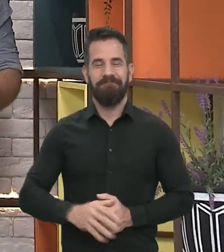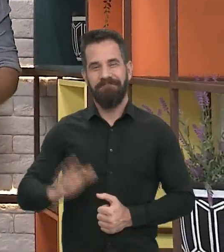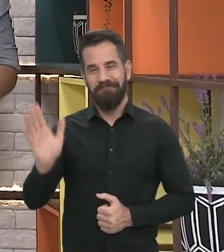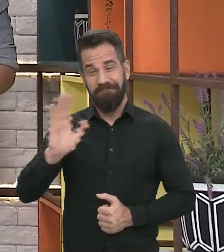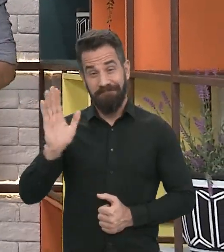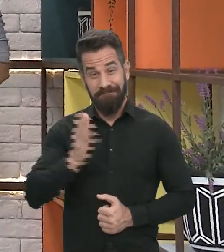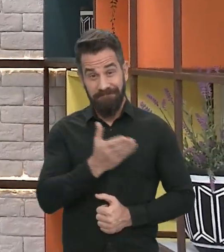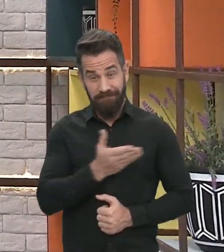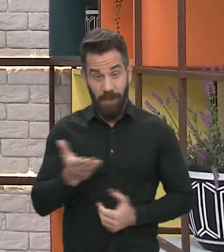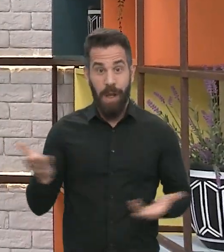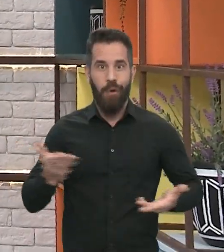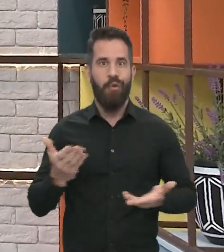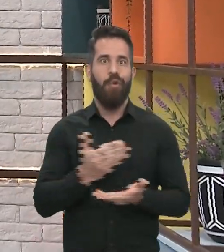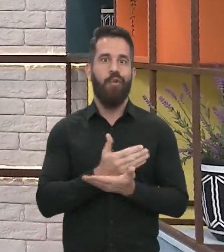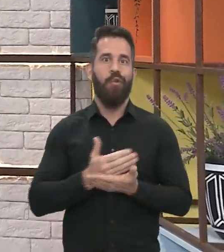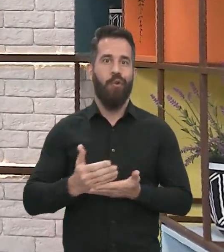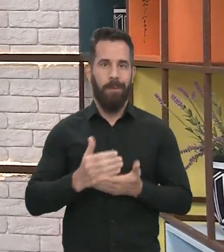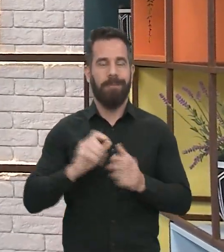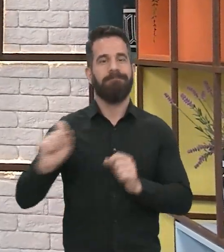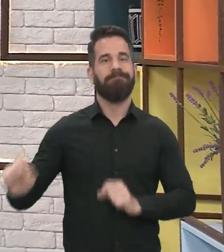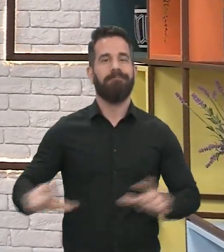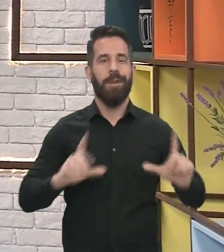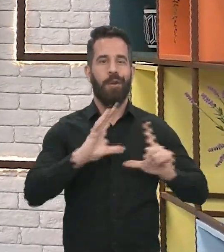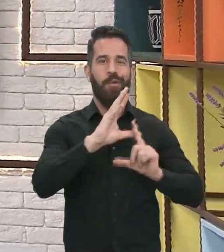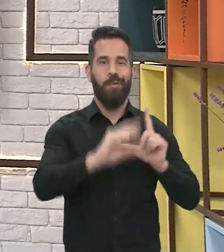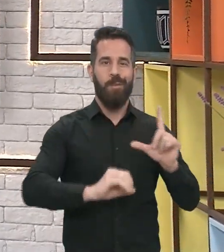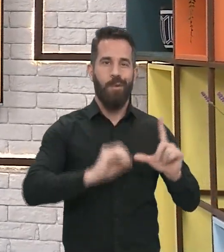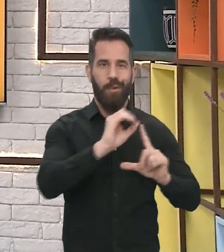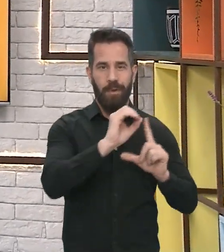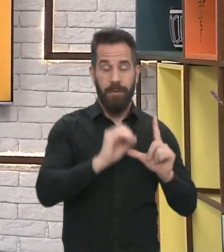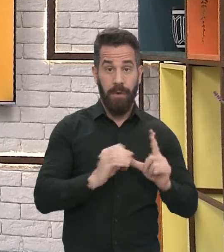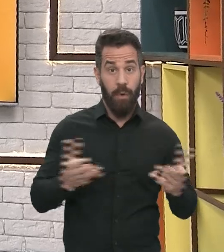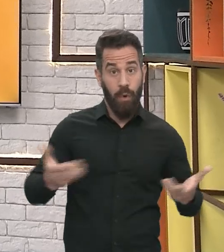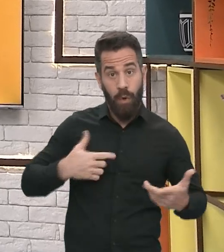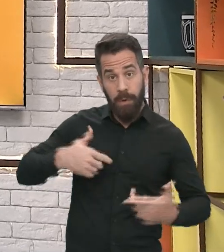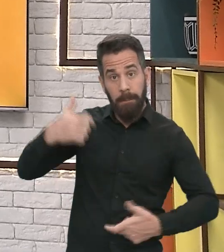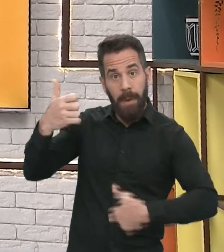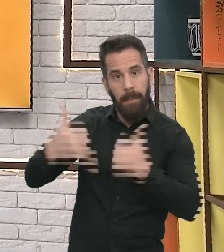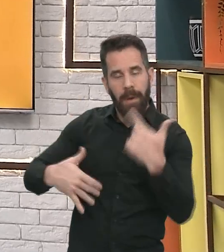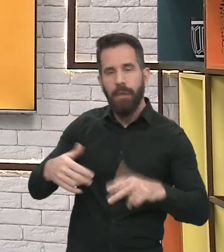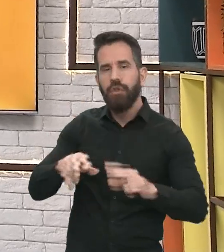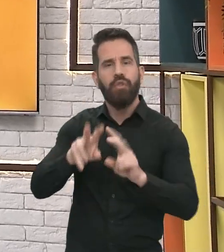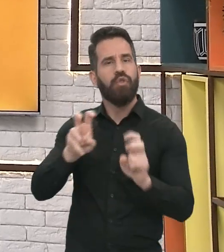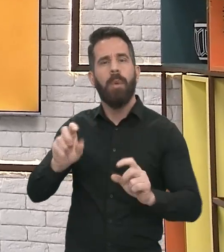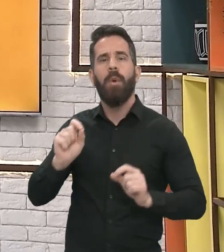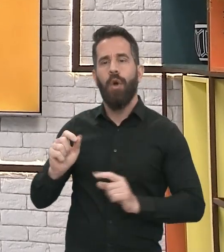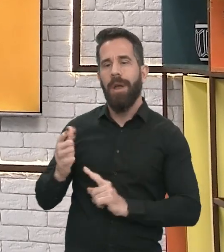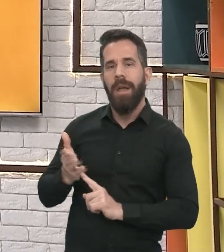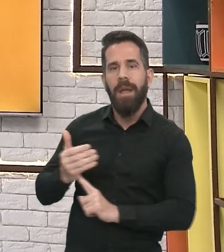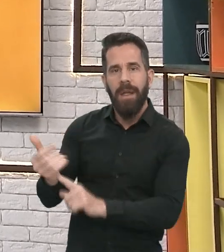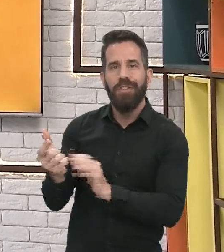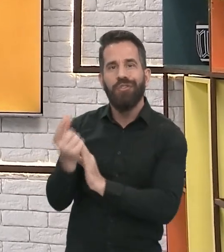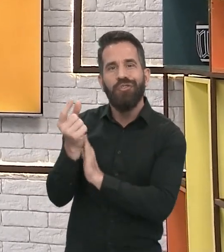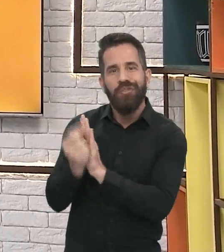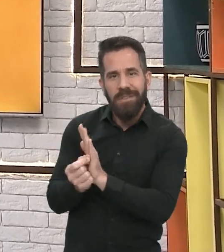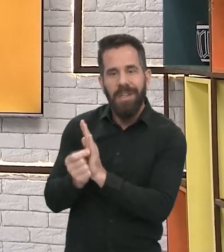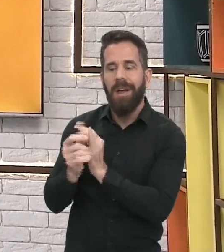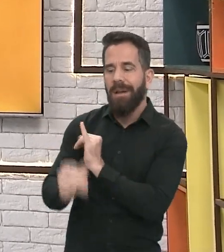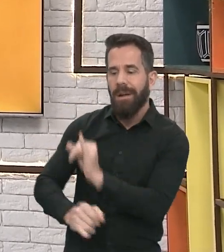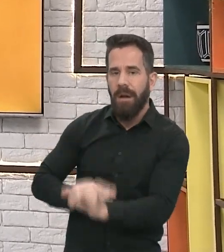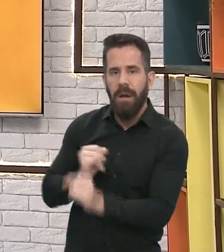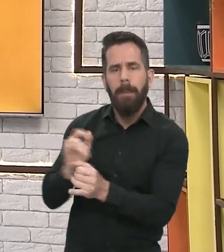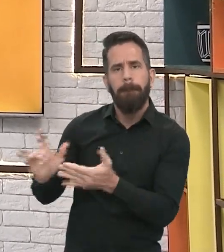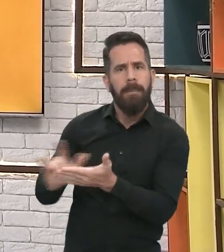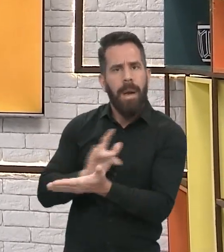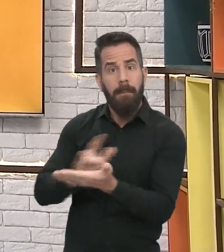Oi pessoal, está começando mais um Mundo UFG e hoje vamos falar sobre o uso de aparelhos digitais na primeira infância. Até que